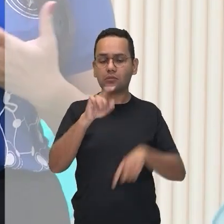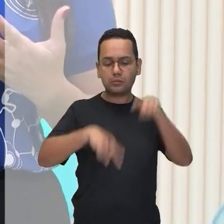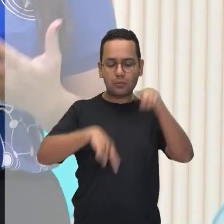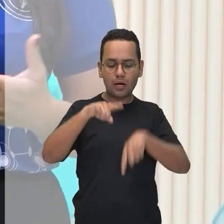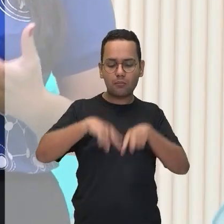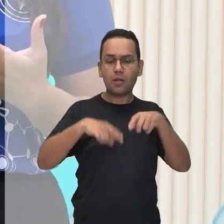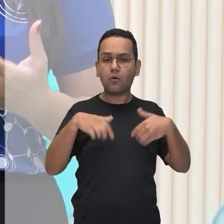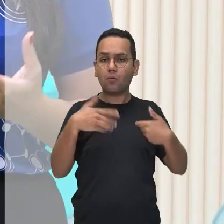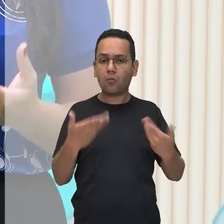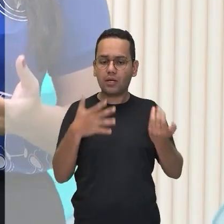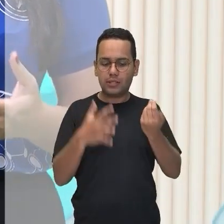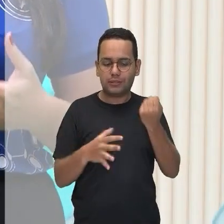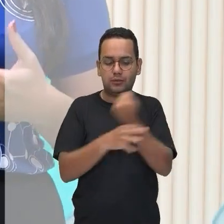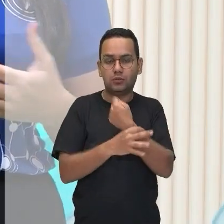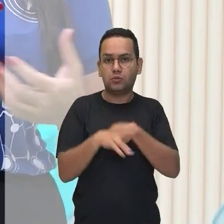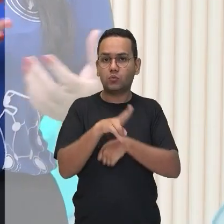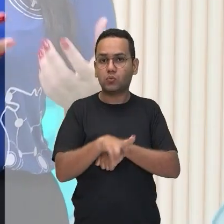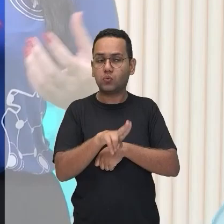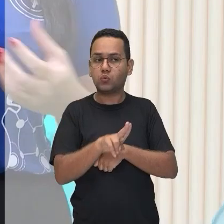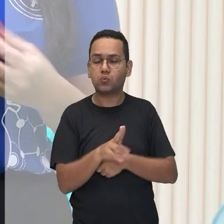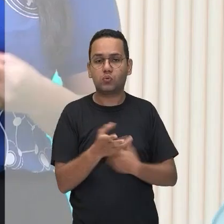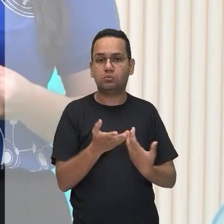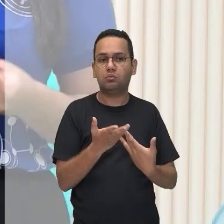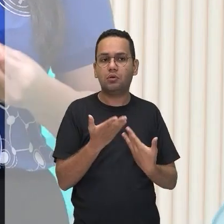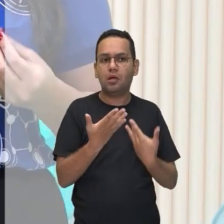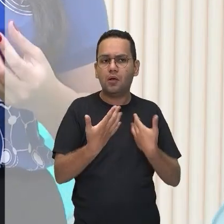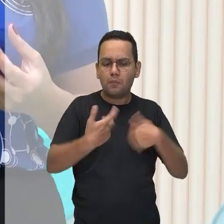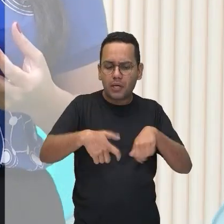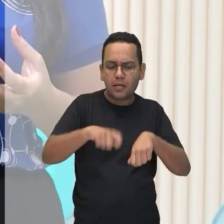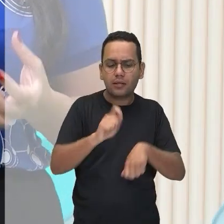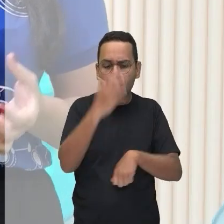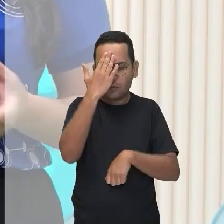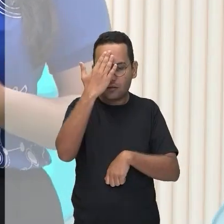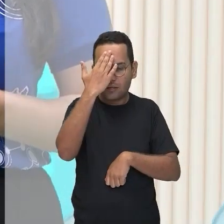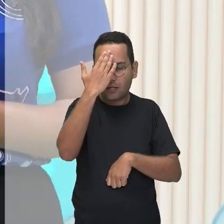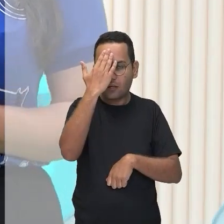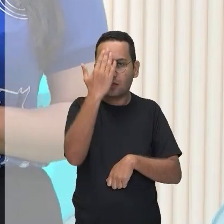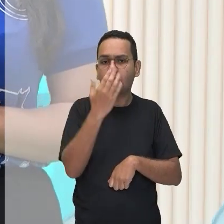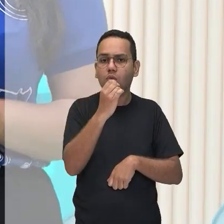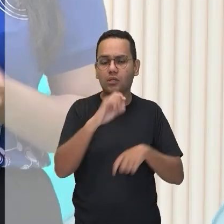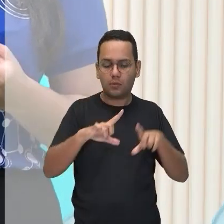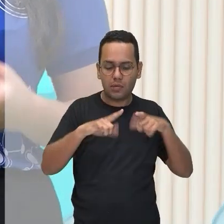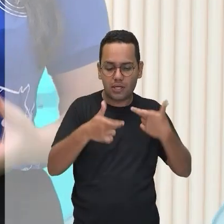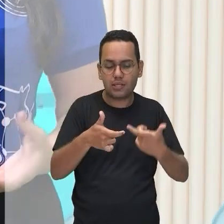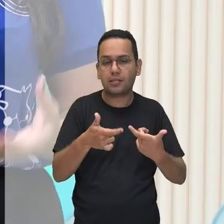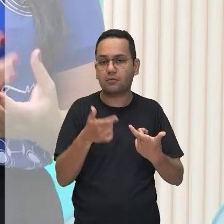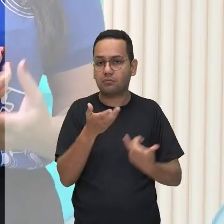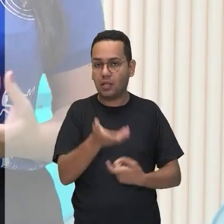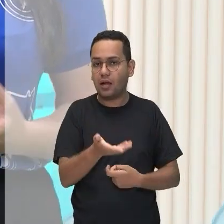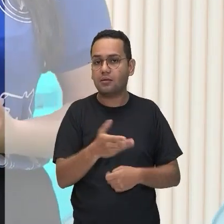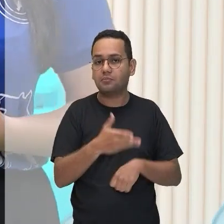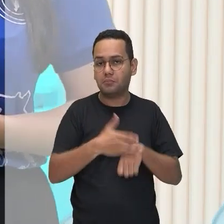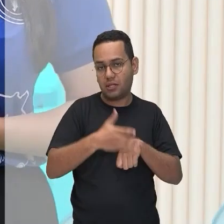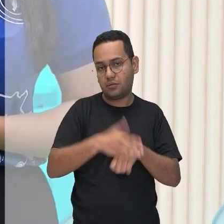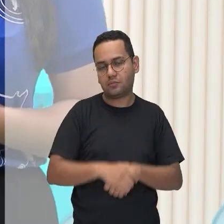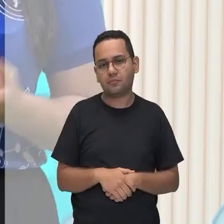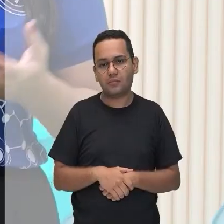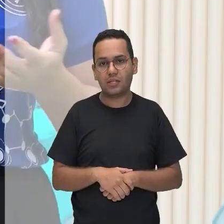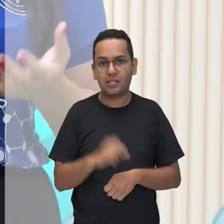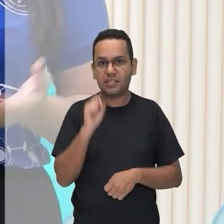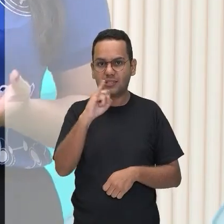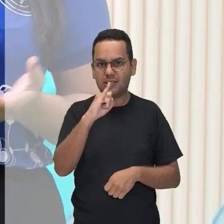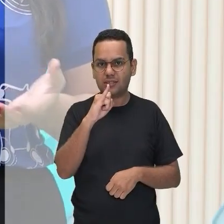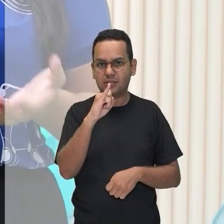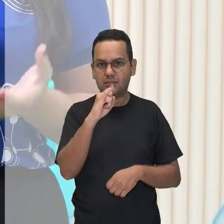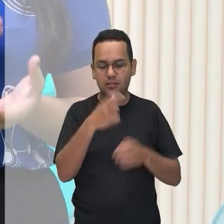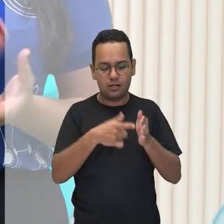que são utilizados ali, o que eu preciso entender para poder realizar a prática. Então, se você não tiver esse conhecimento prévio,